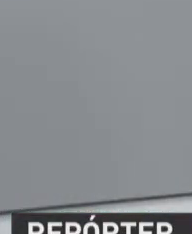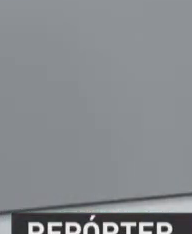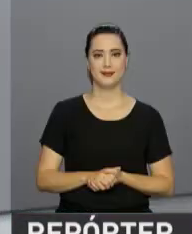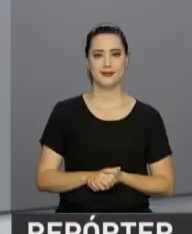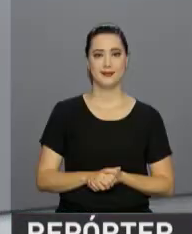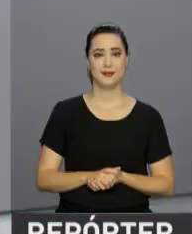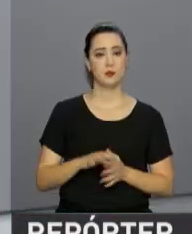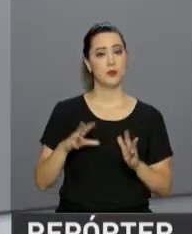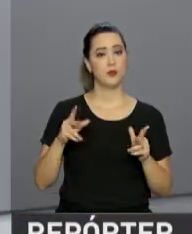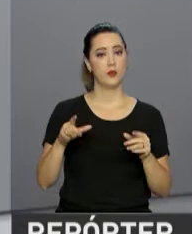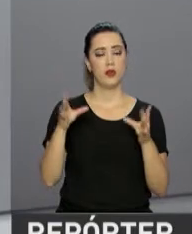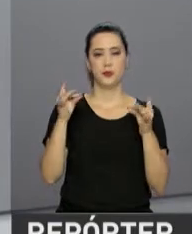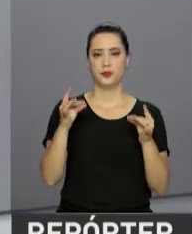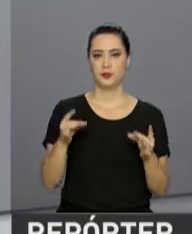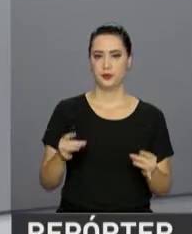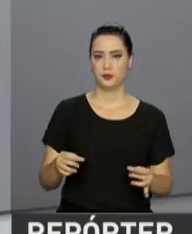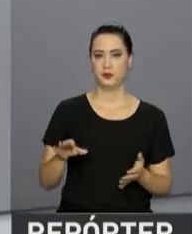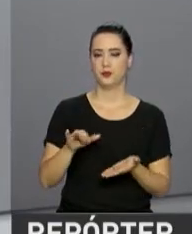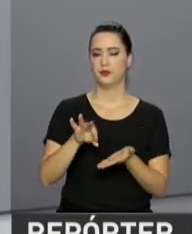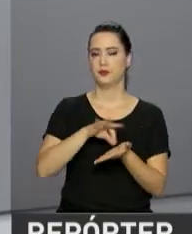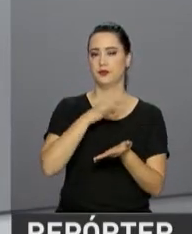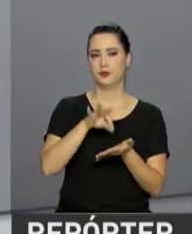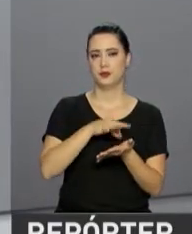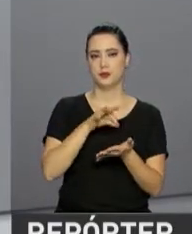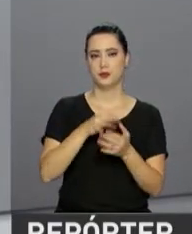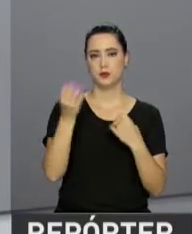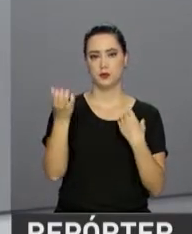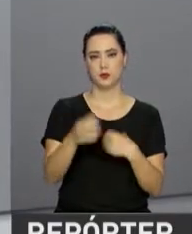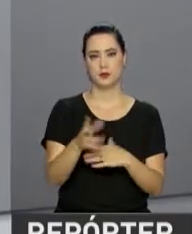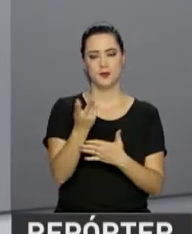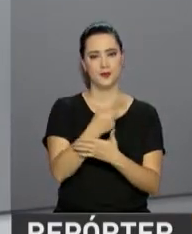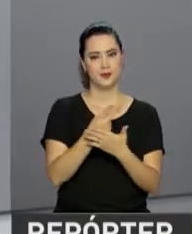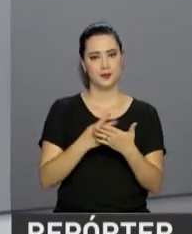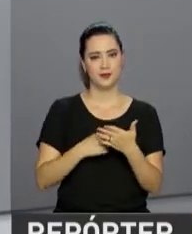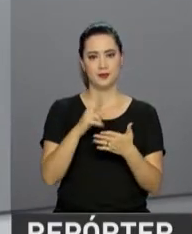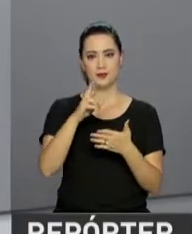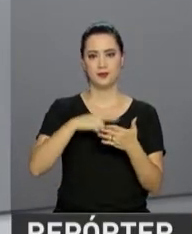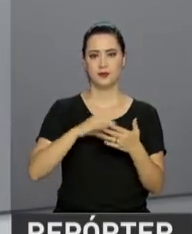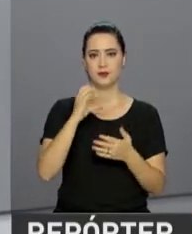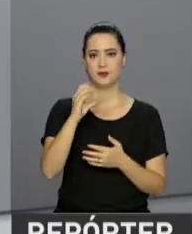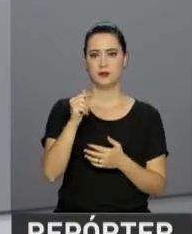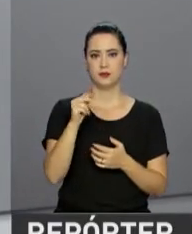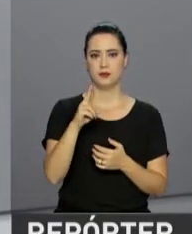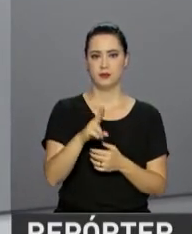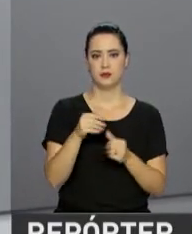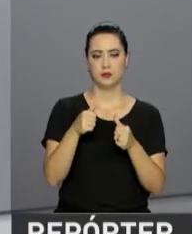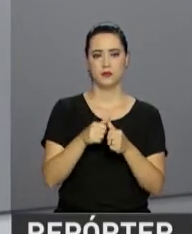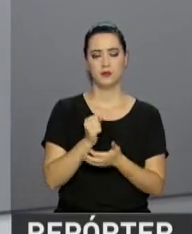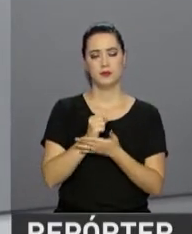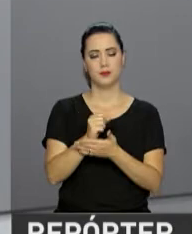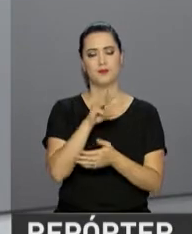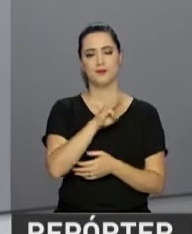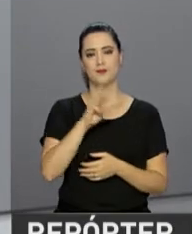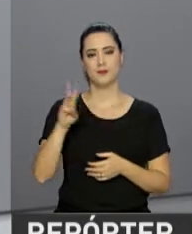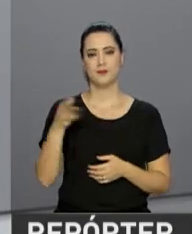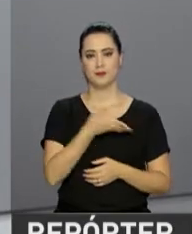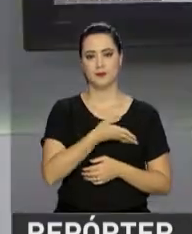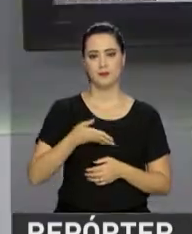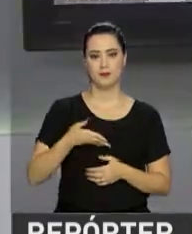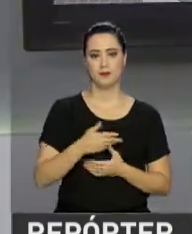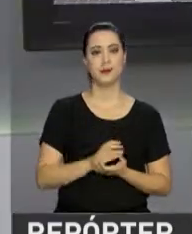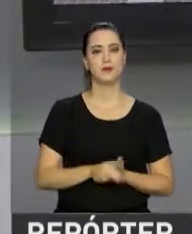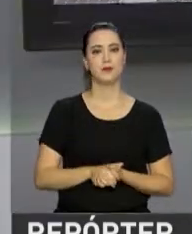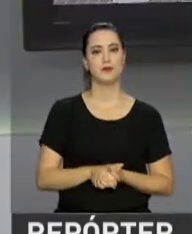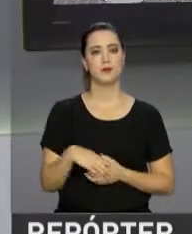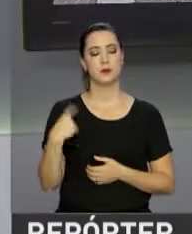todos os detalhes sobre as inscrições para o concurso de desenho e redação da seja estão disponíveis na internet